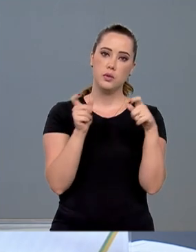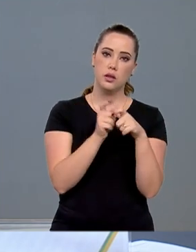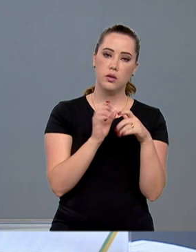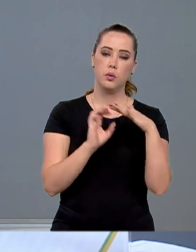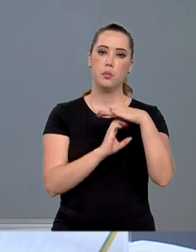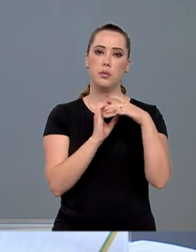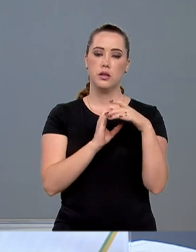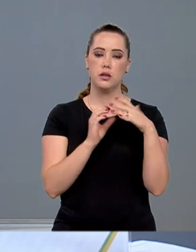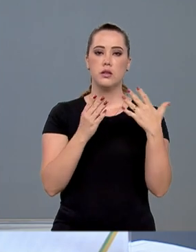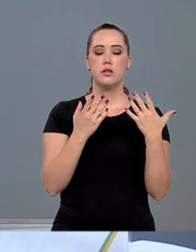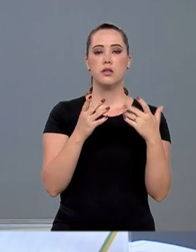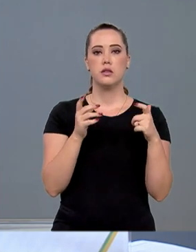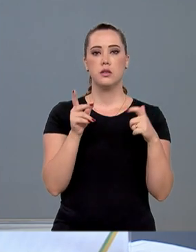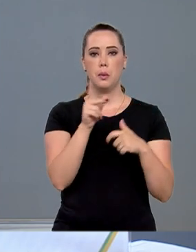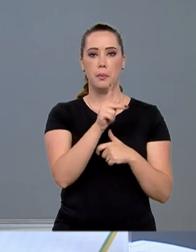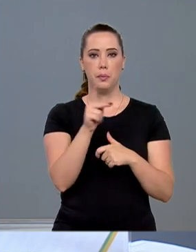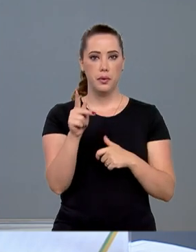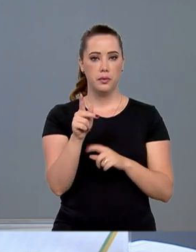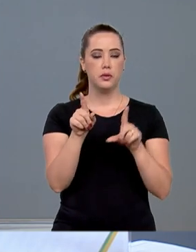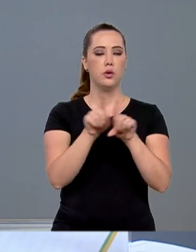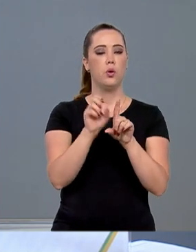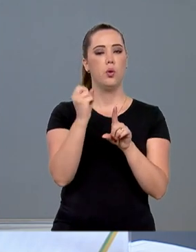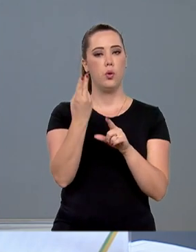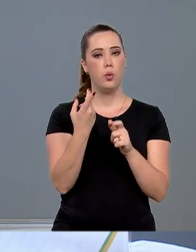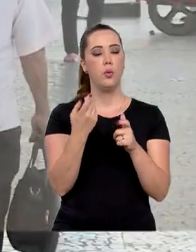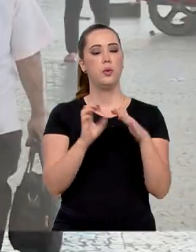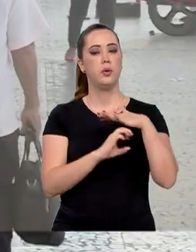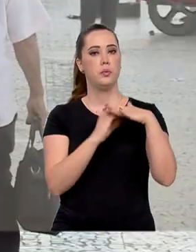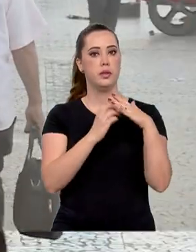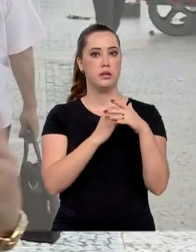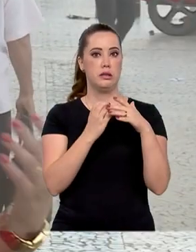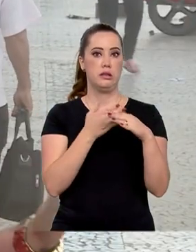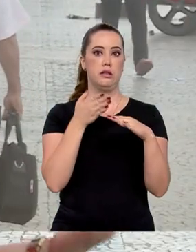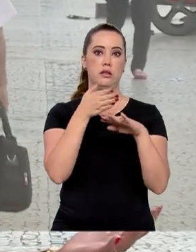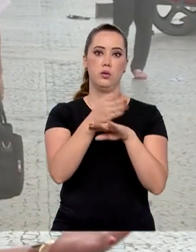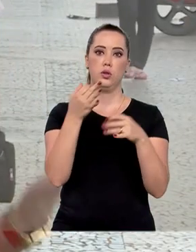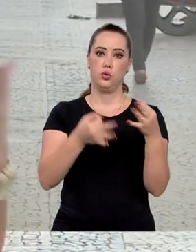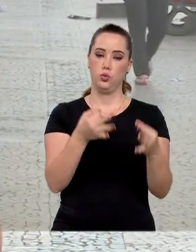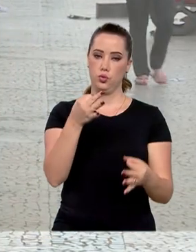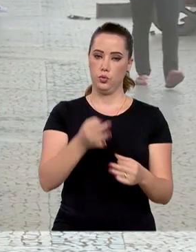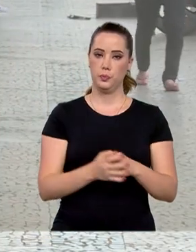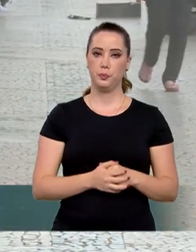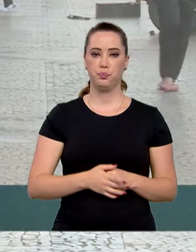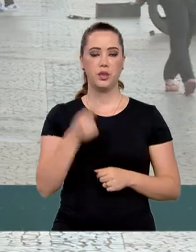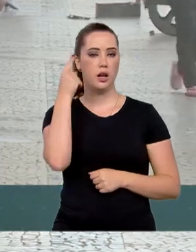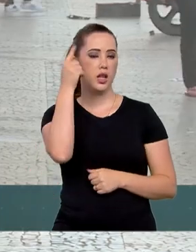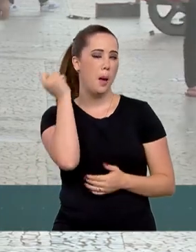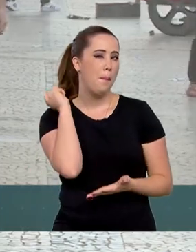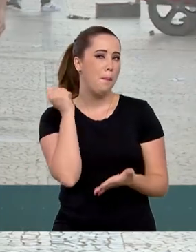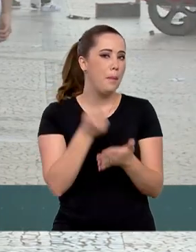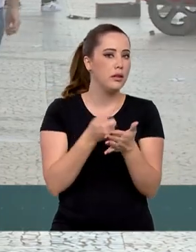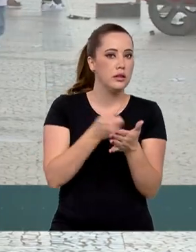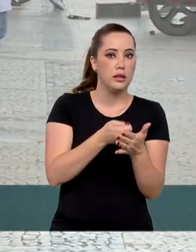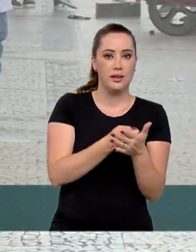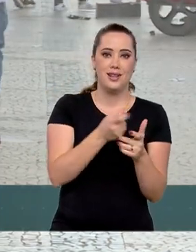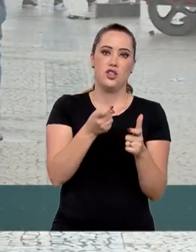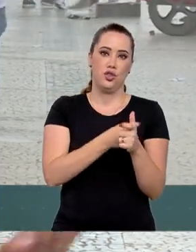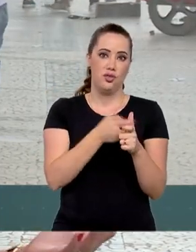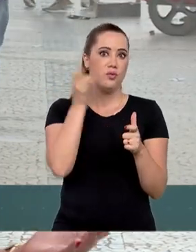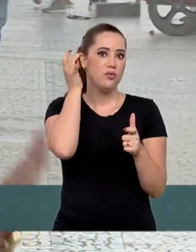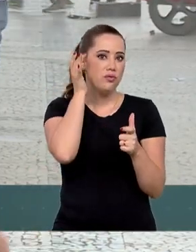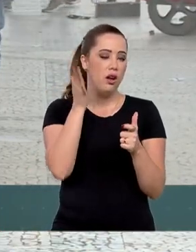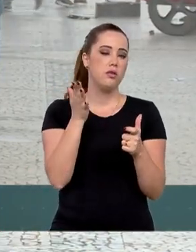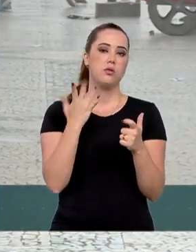porte ou empresas em recuperação judicial. A ideia do governo federal é facilitar o pagamento dessas dívidas com a União.